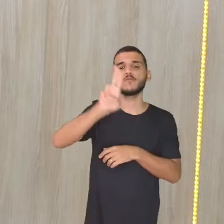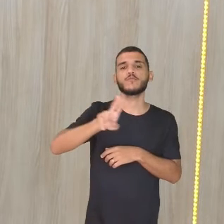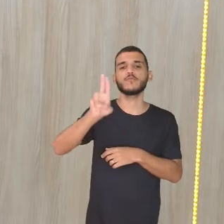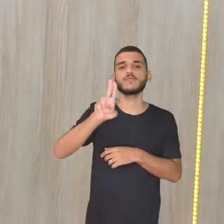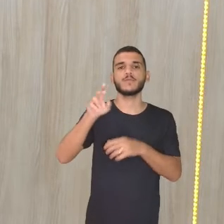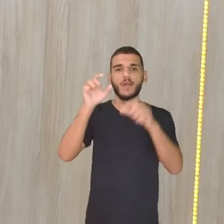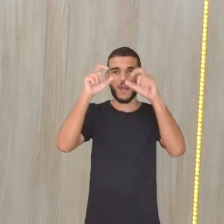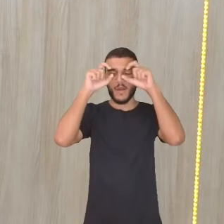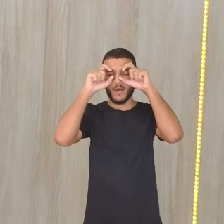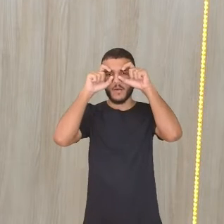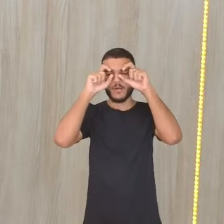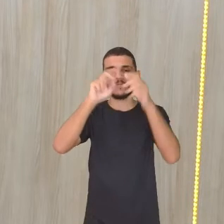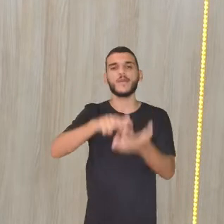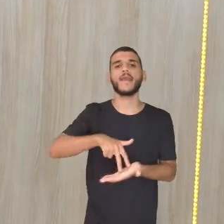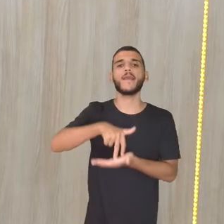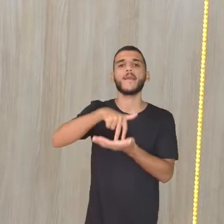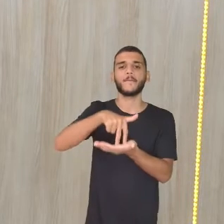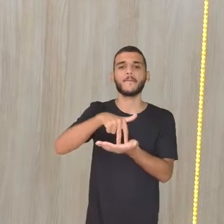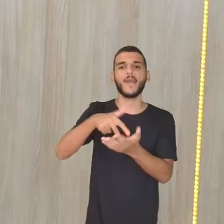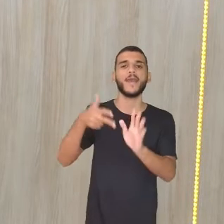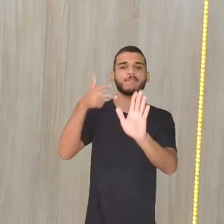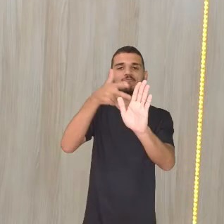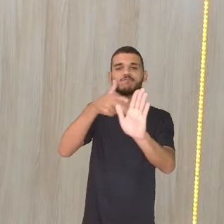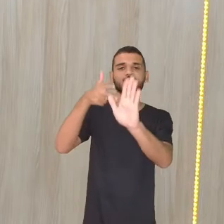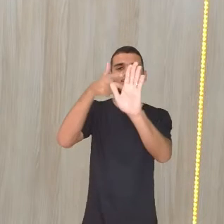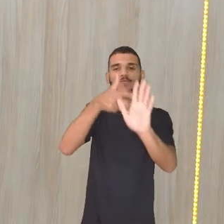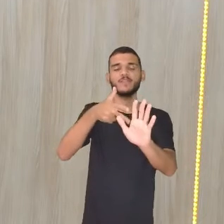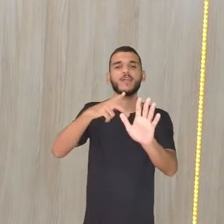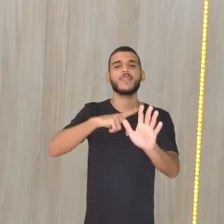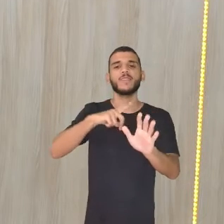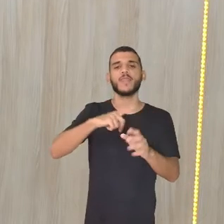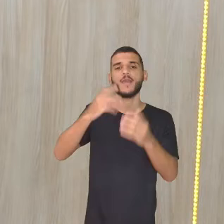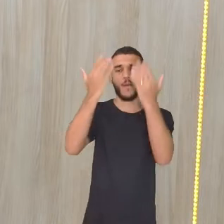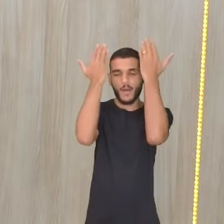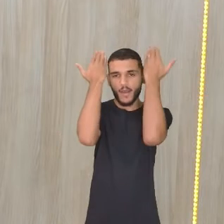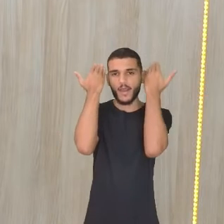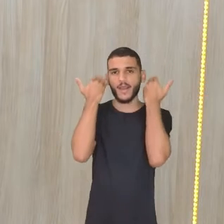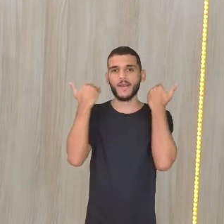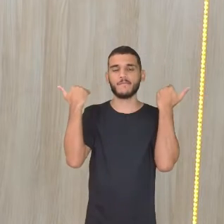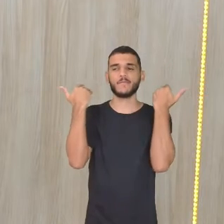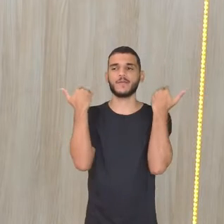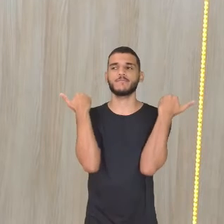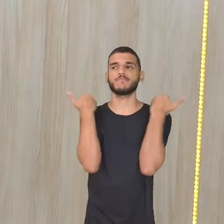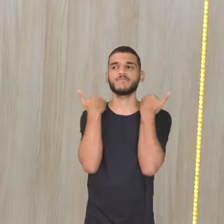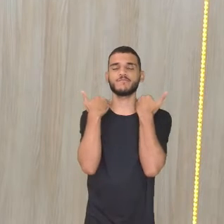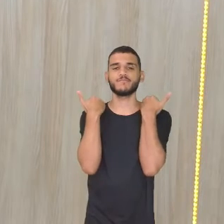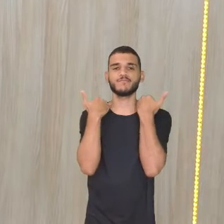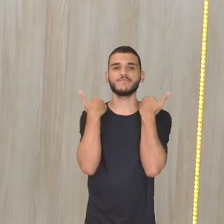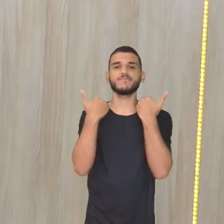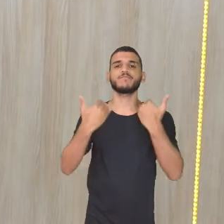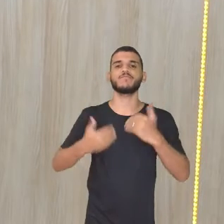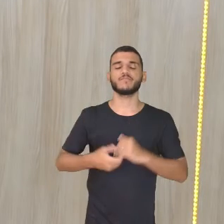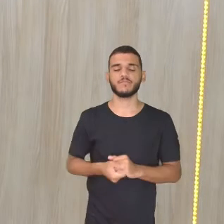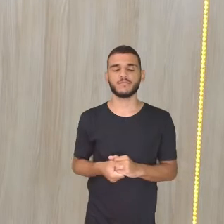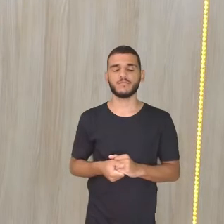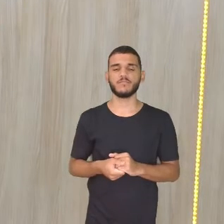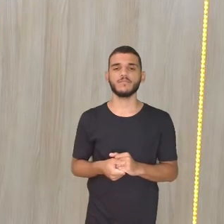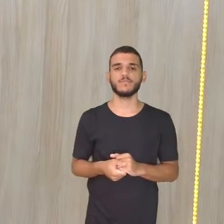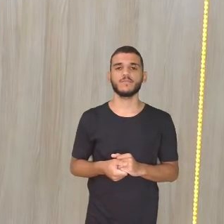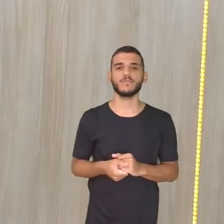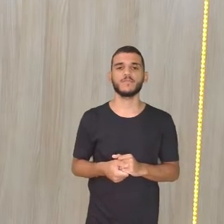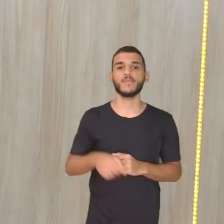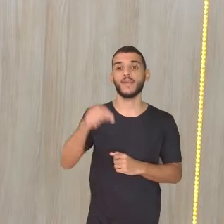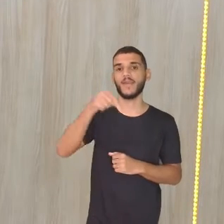de pé aqui no estúdio e tenho um cabelo tamanho médio. E estou